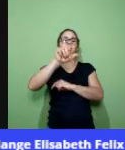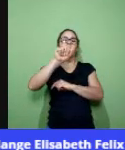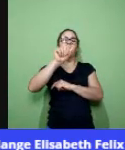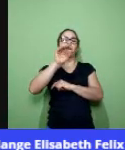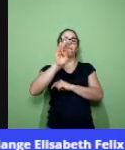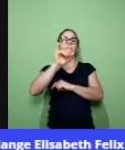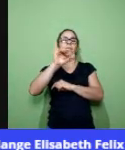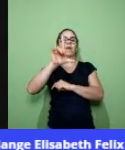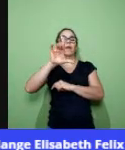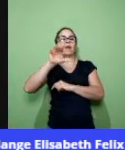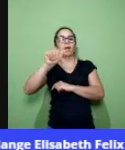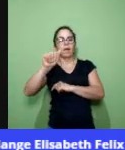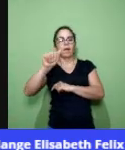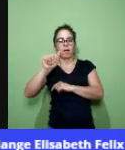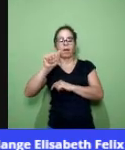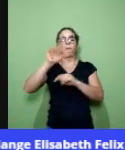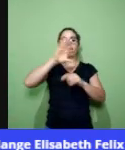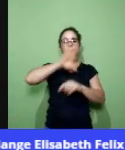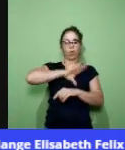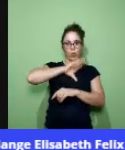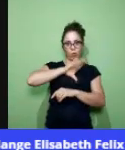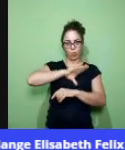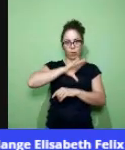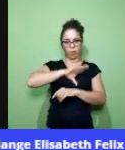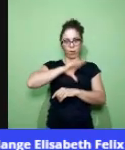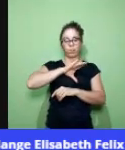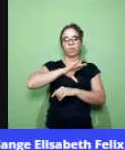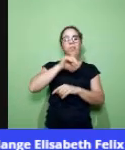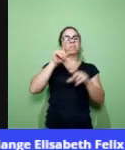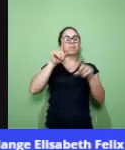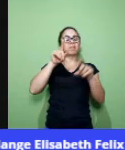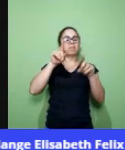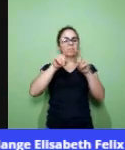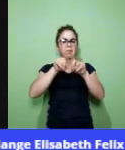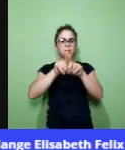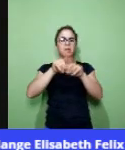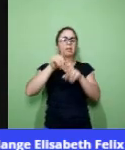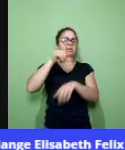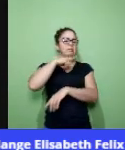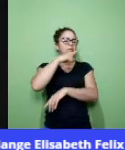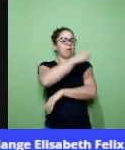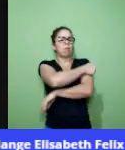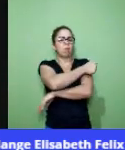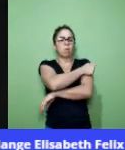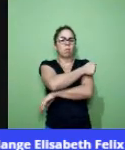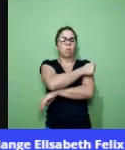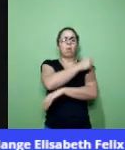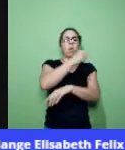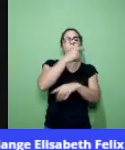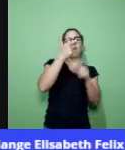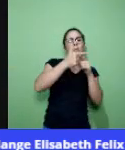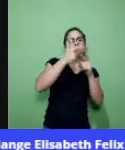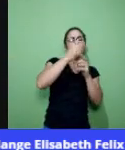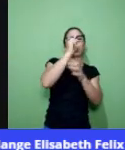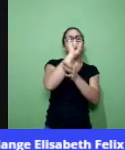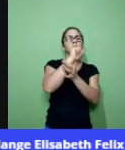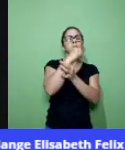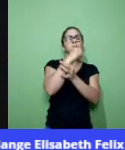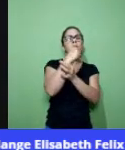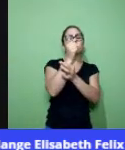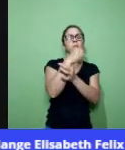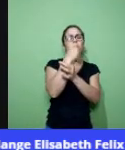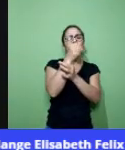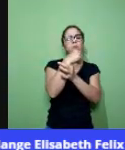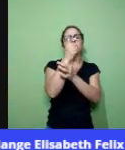uma família silábica, né, um conteúdo de português, mas vamos supor que aqui tem uma situação também de um aluno